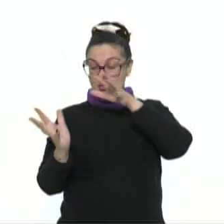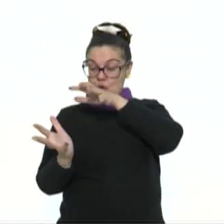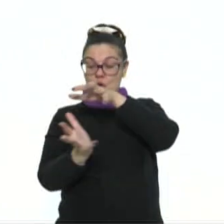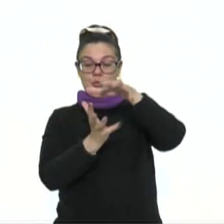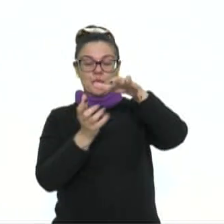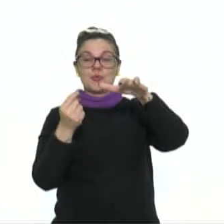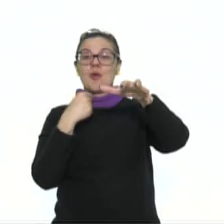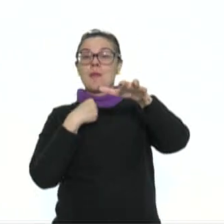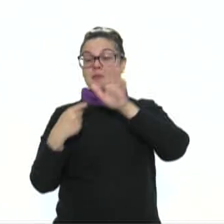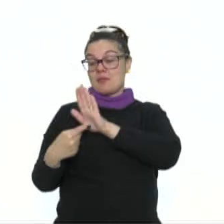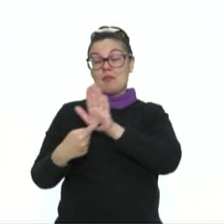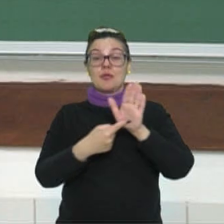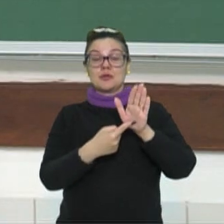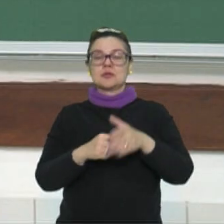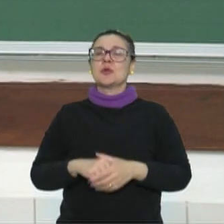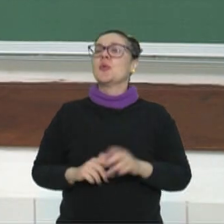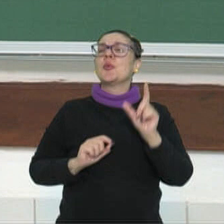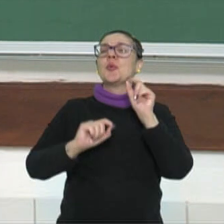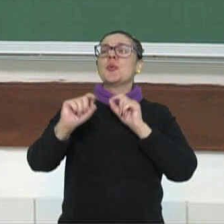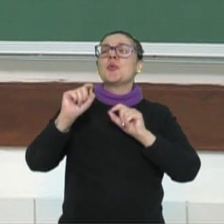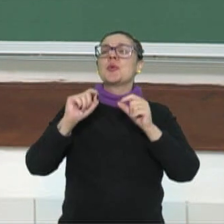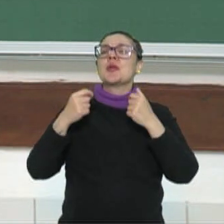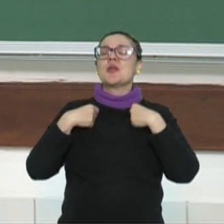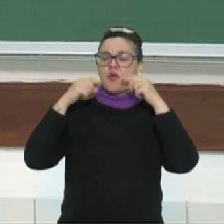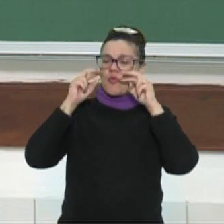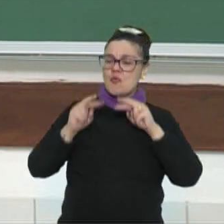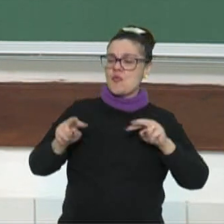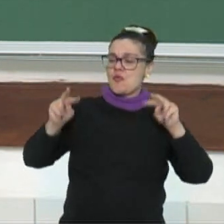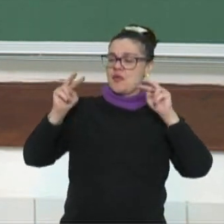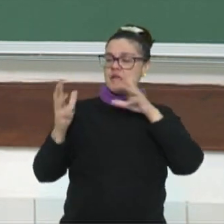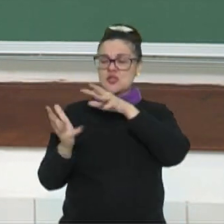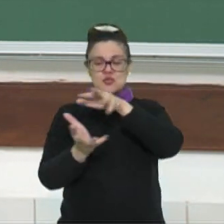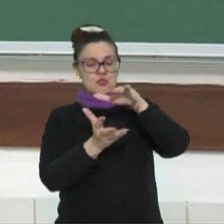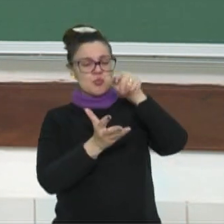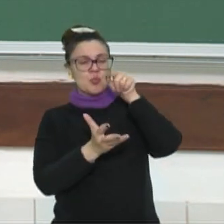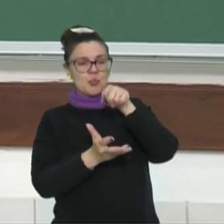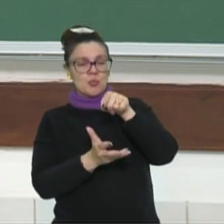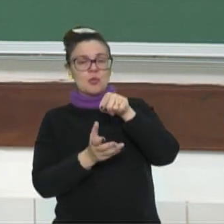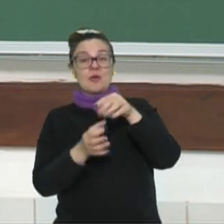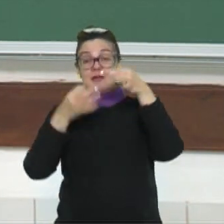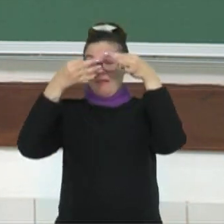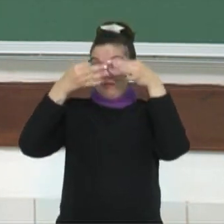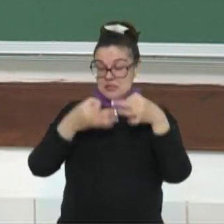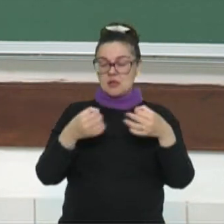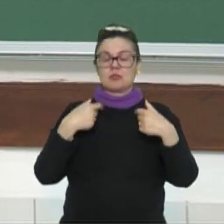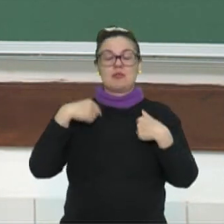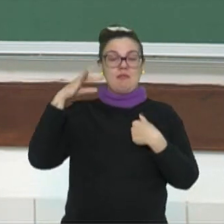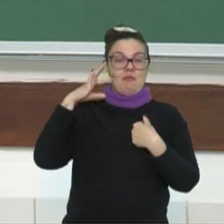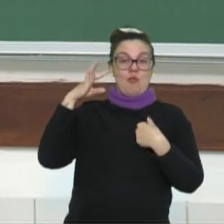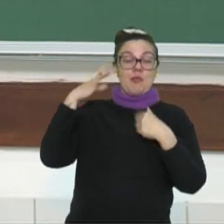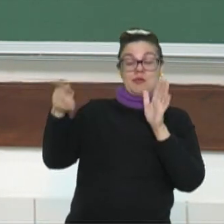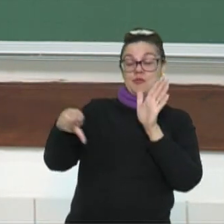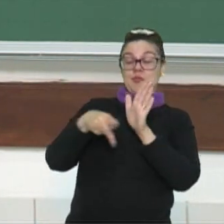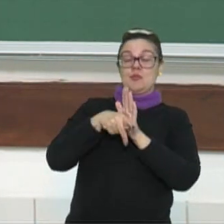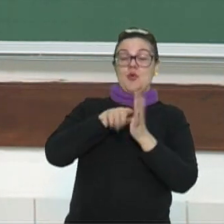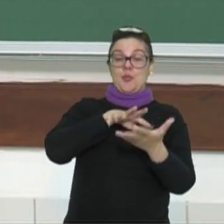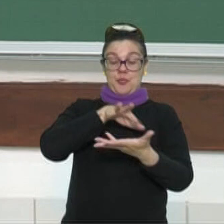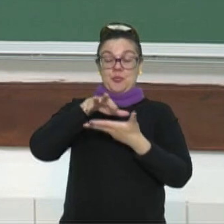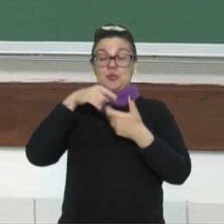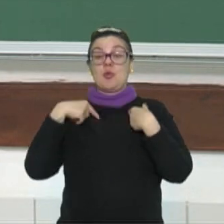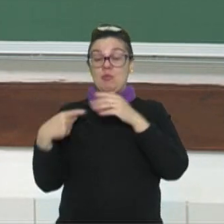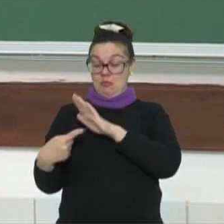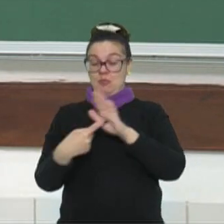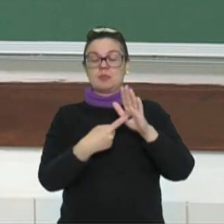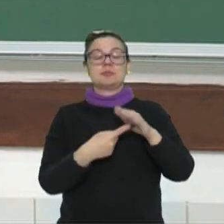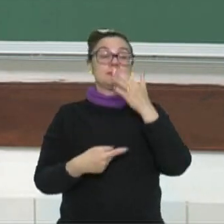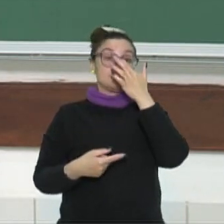mundo é a minha representação, ou seja, o que eu vejo do mundo é justamente aquilo que eu penso sobre o mundo. É a minha